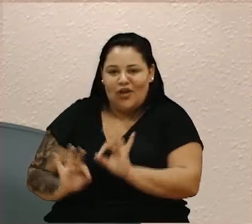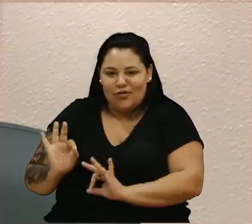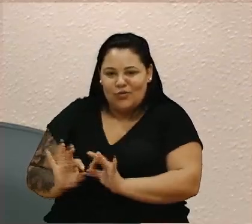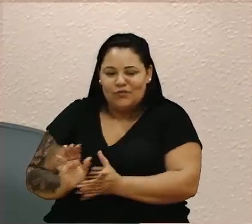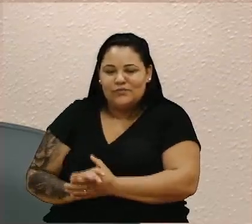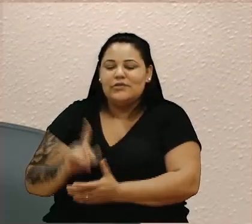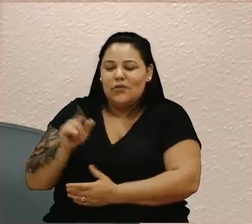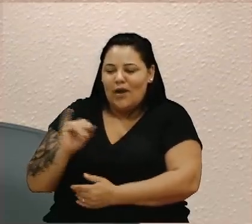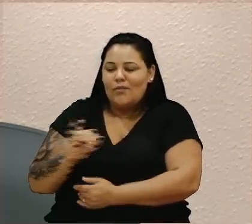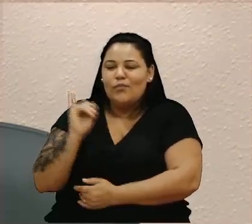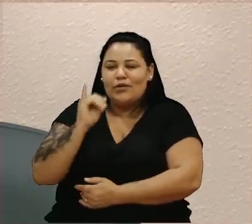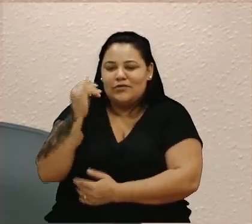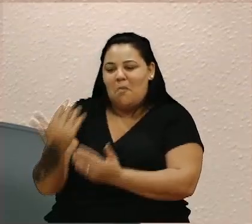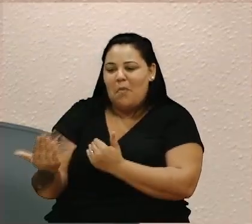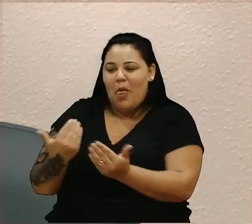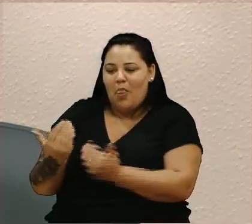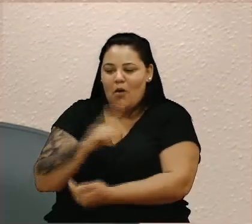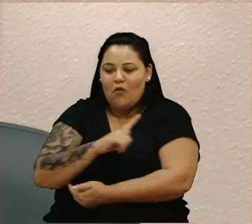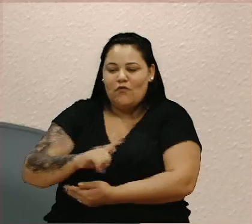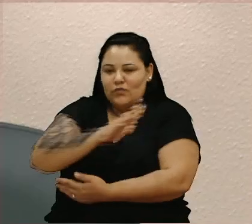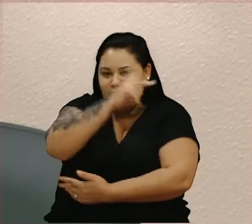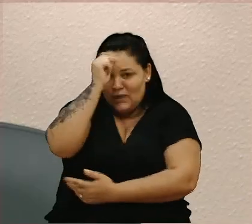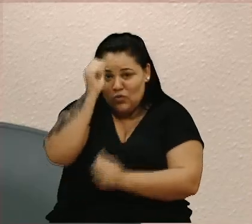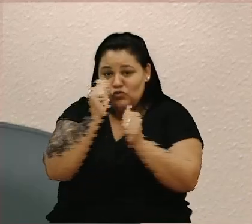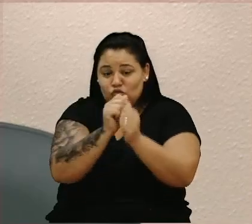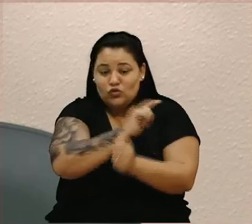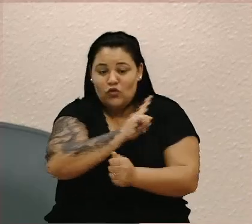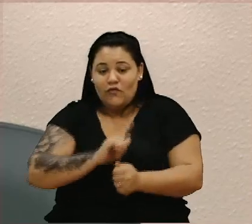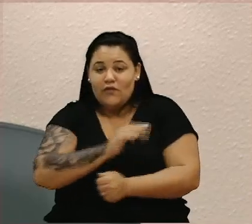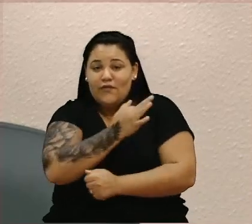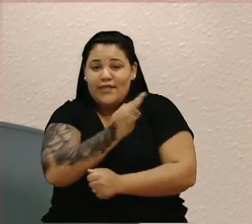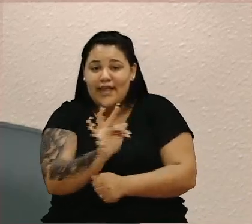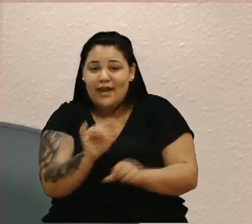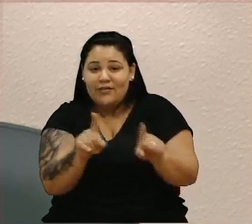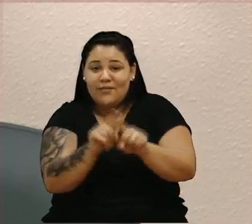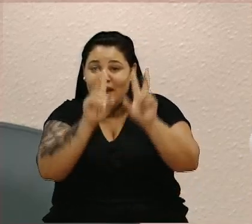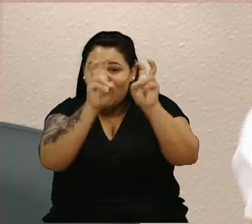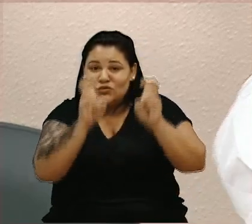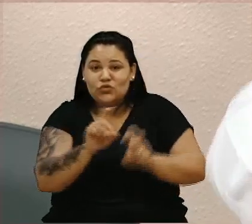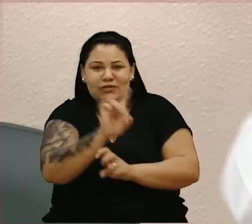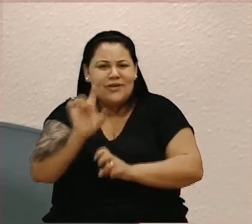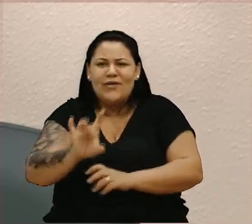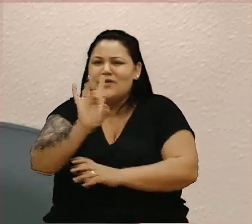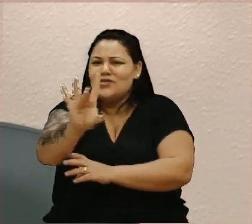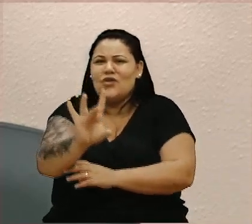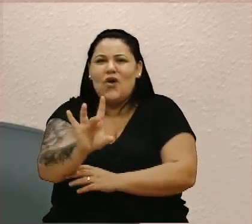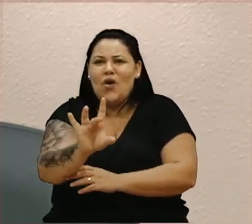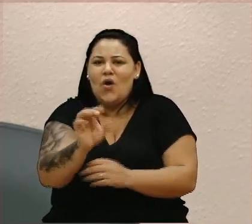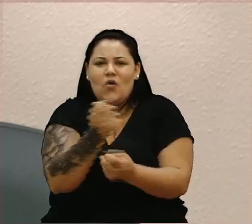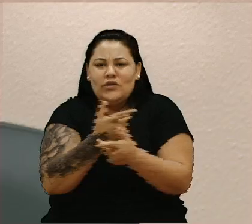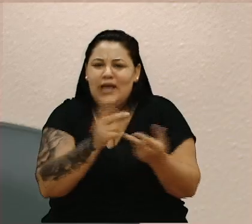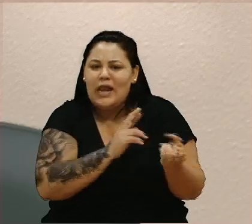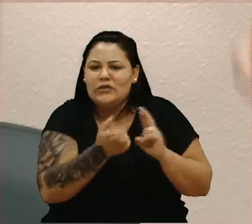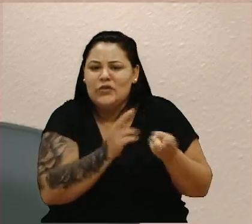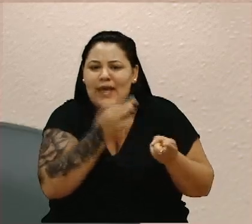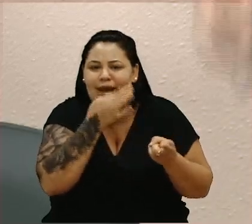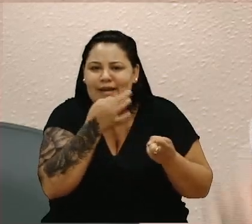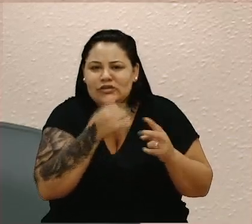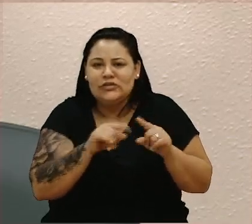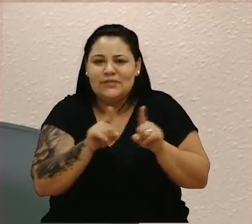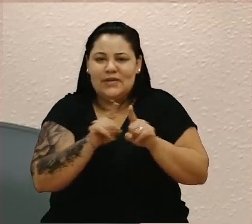governo municipal com o governo federal para temas que são temas não só paroquiais de Caxias, mas que